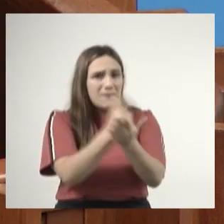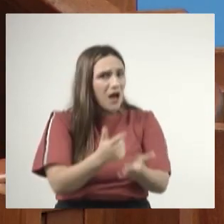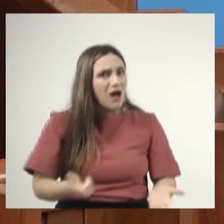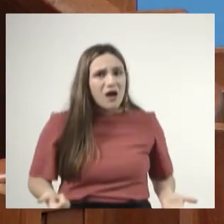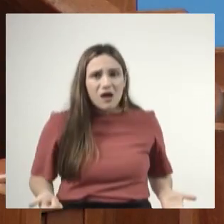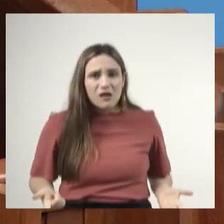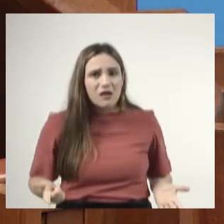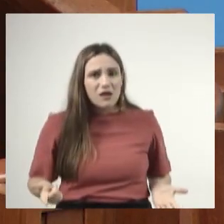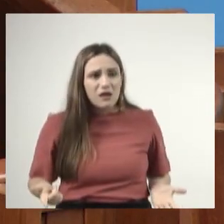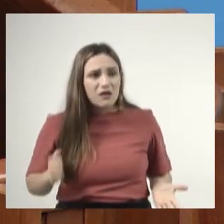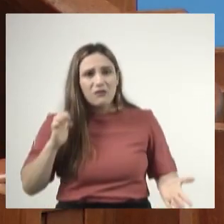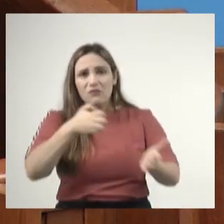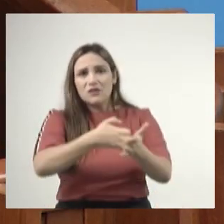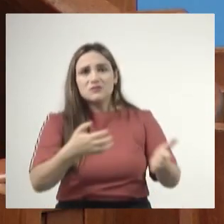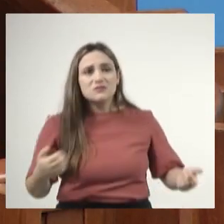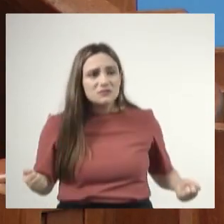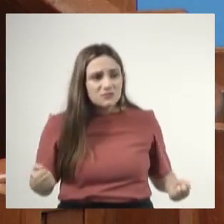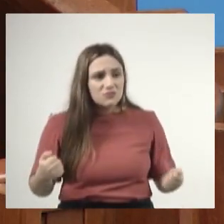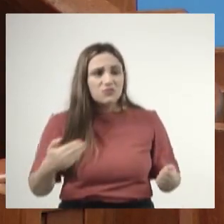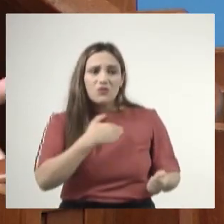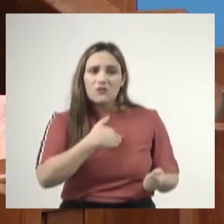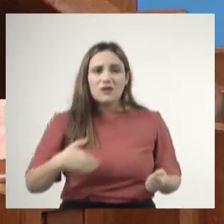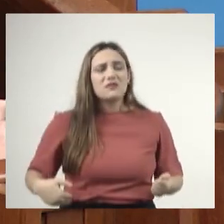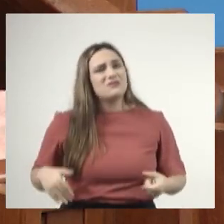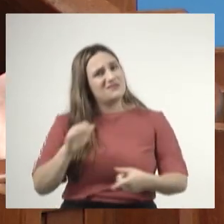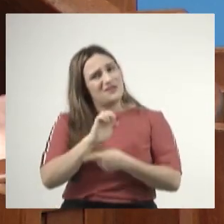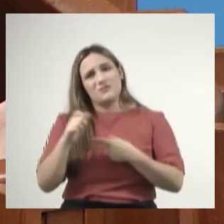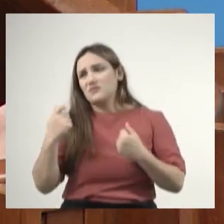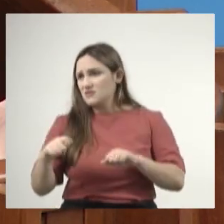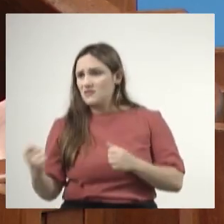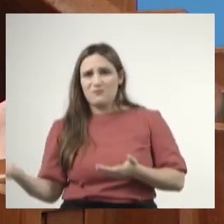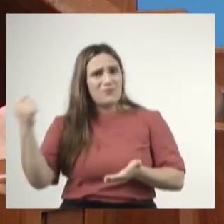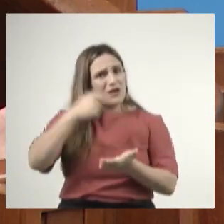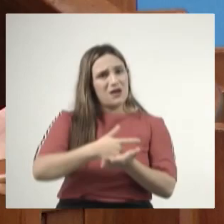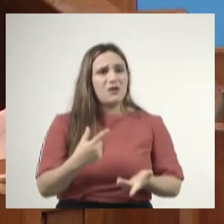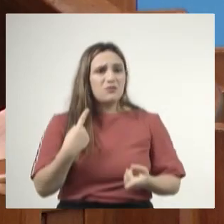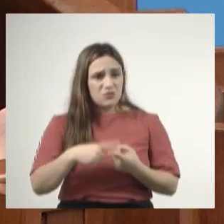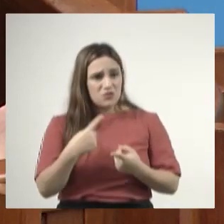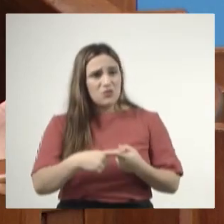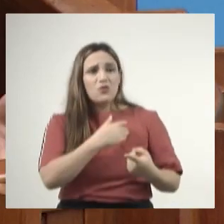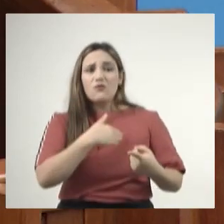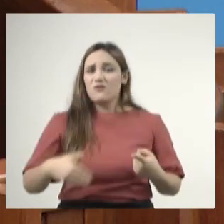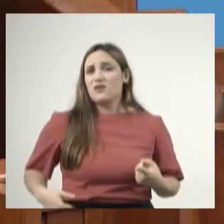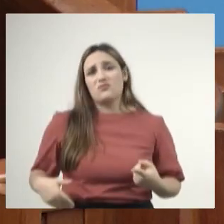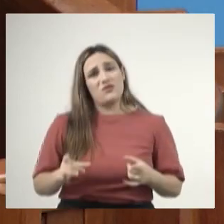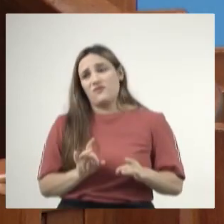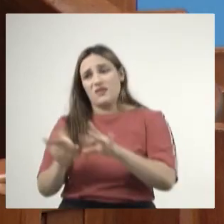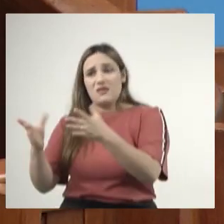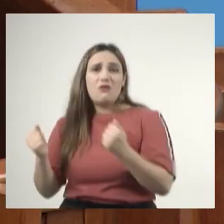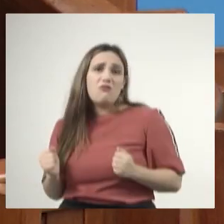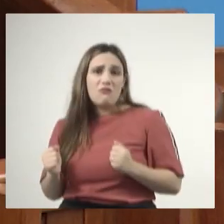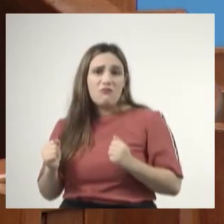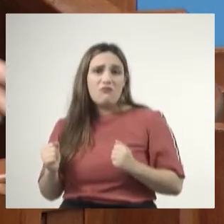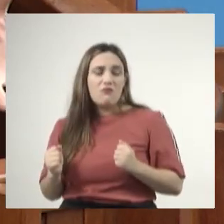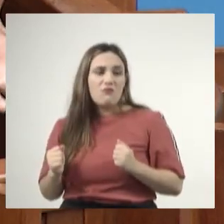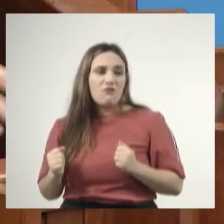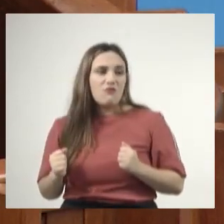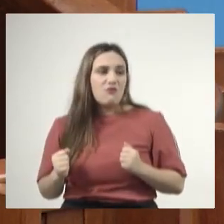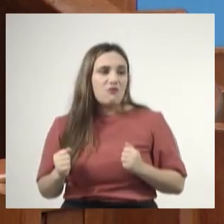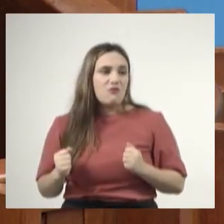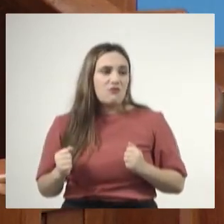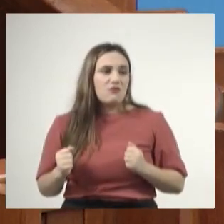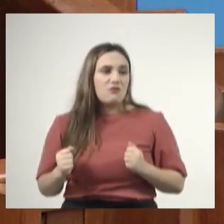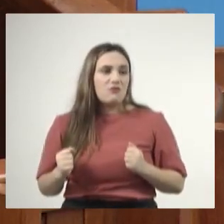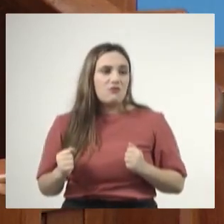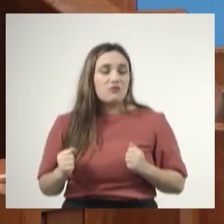No mínimo, o governo estadual teria que ele indenizar, porque foi ele que vendeu. E o governo da época não está mais